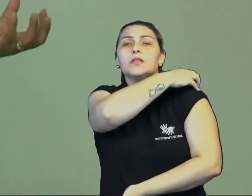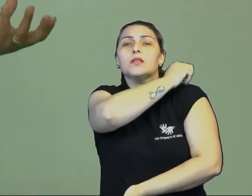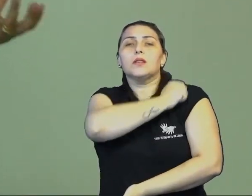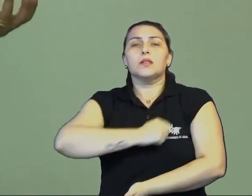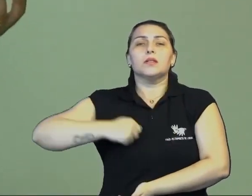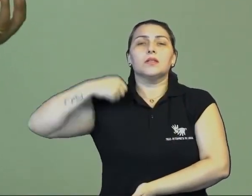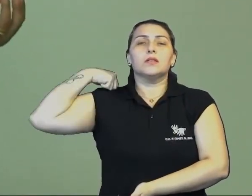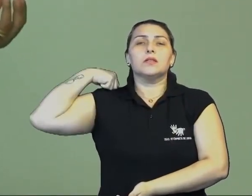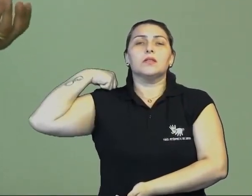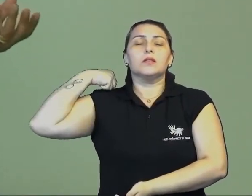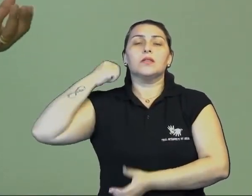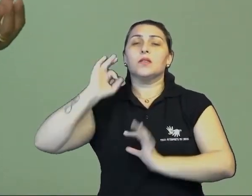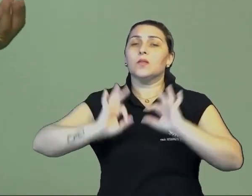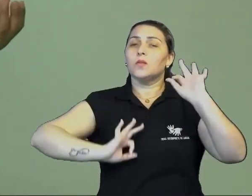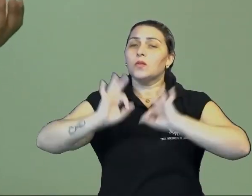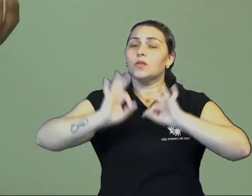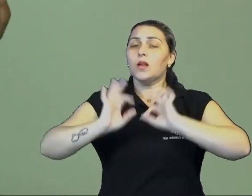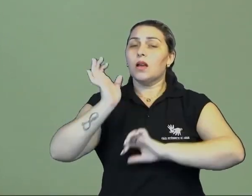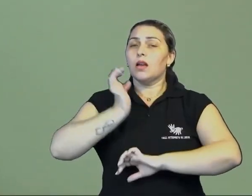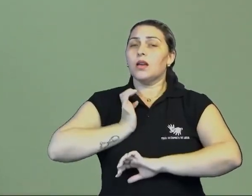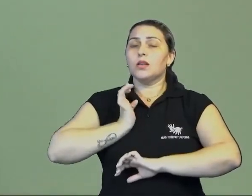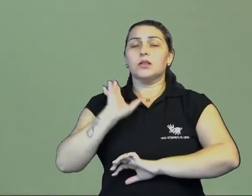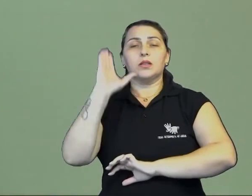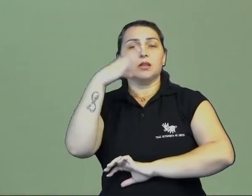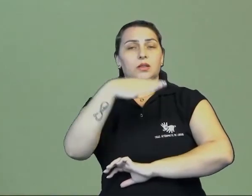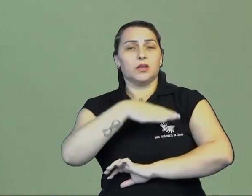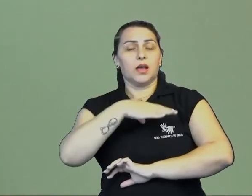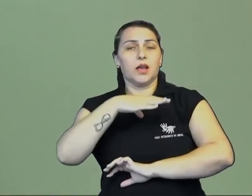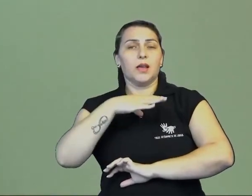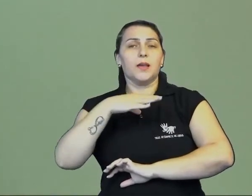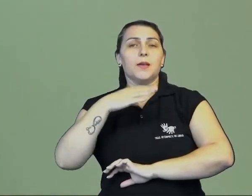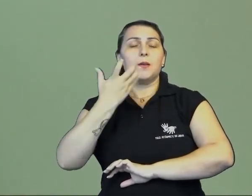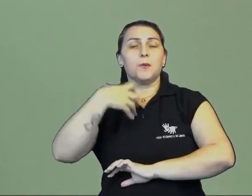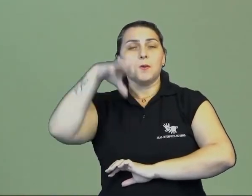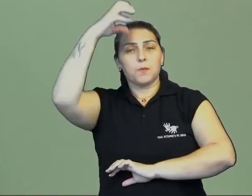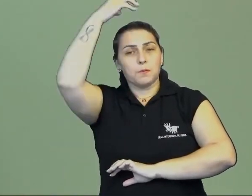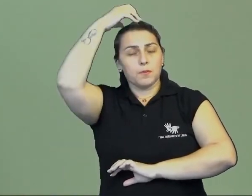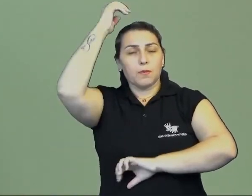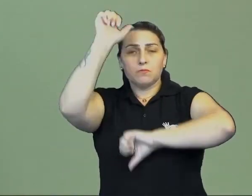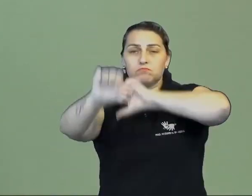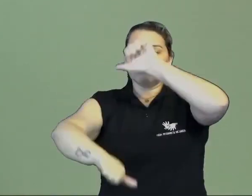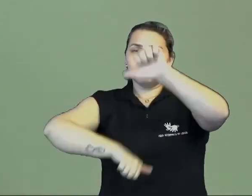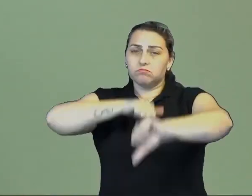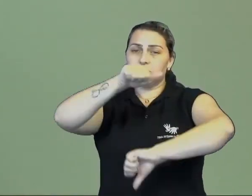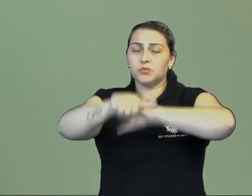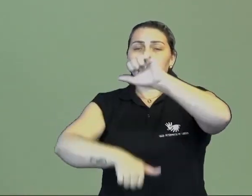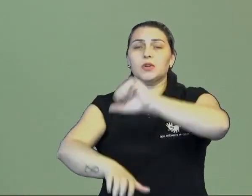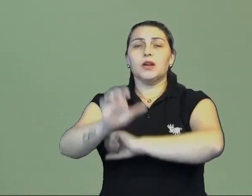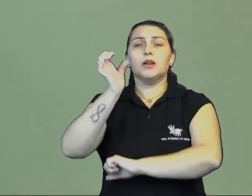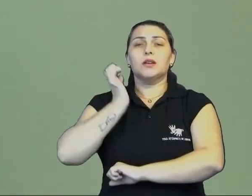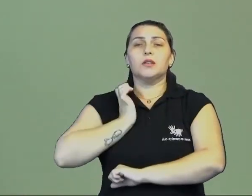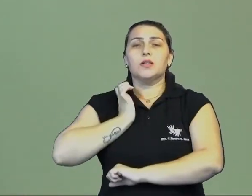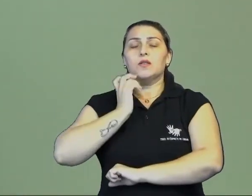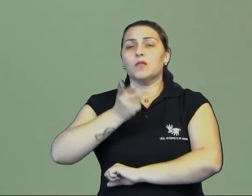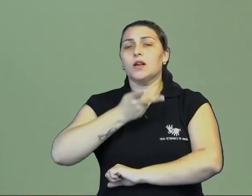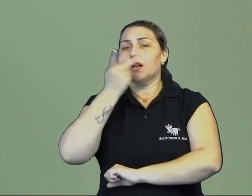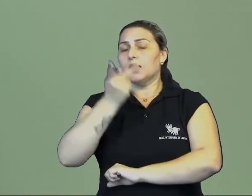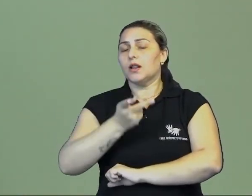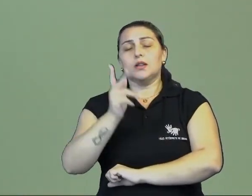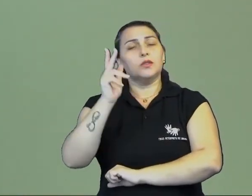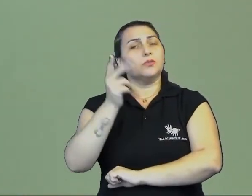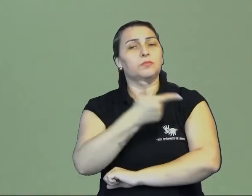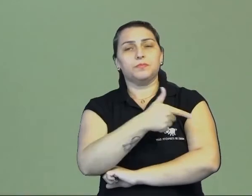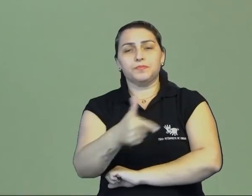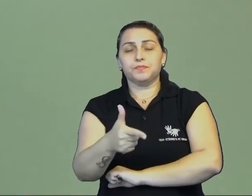vai construir a ética na cidade. E o príncipe vai desconstruir a ética na cidade. Ele vai dizer que nem